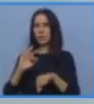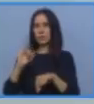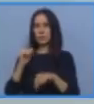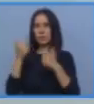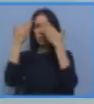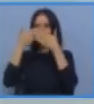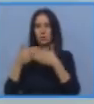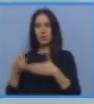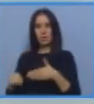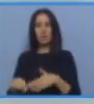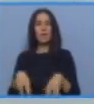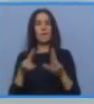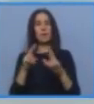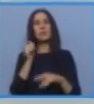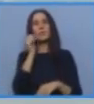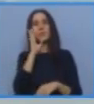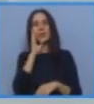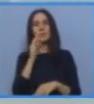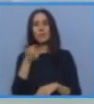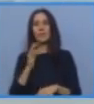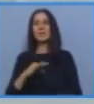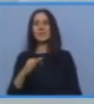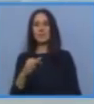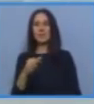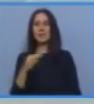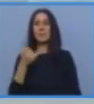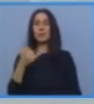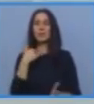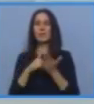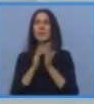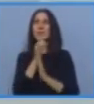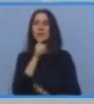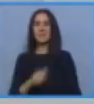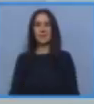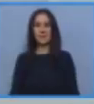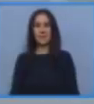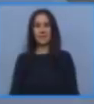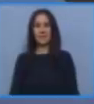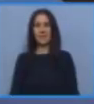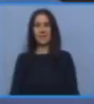22h45. Votos de boa tarde, bom fim de semana. Até a próxima segunda-feira, se Deus quiser.